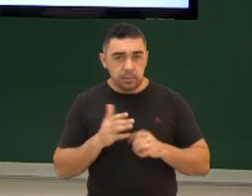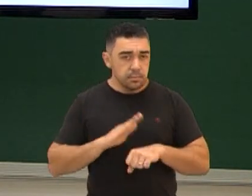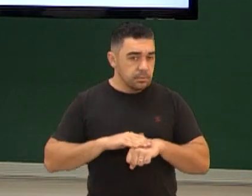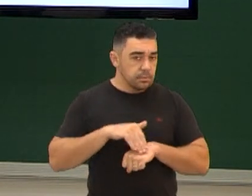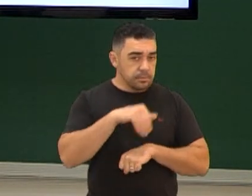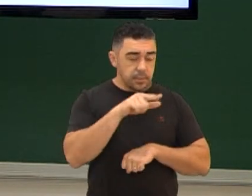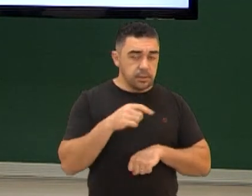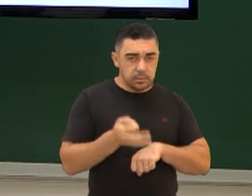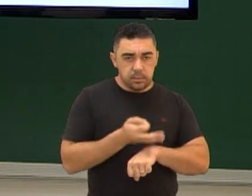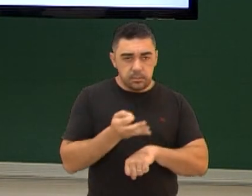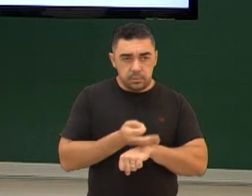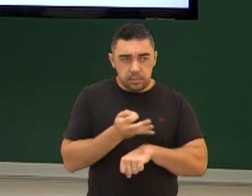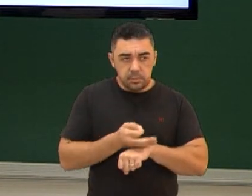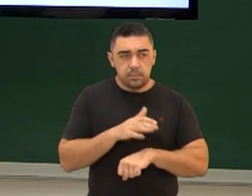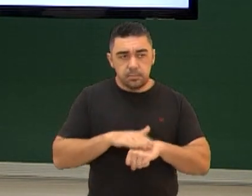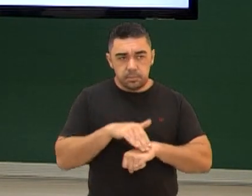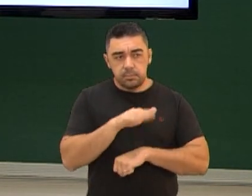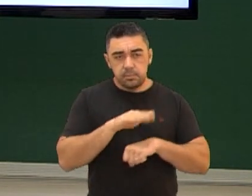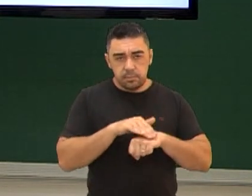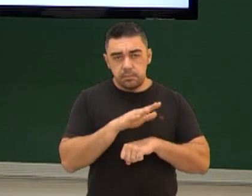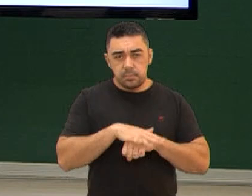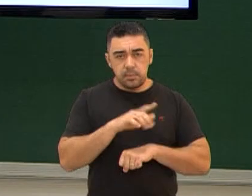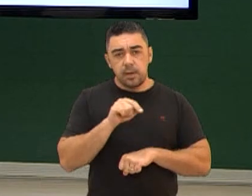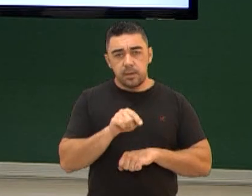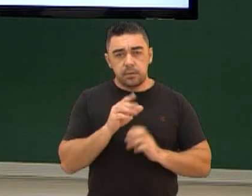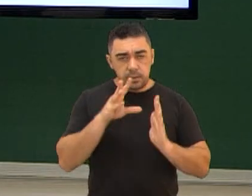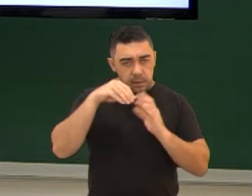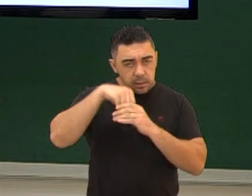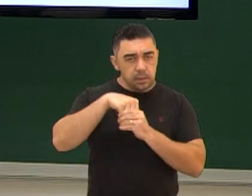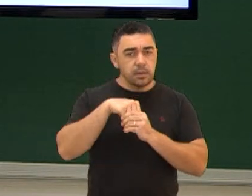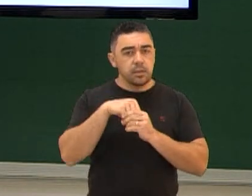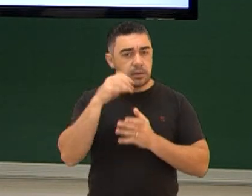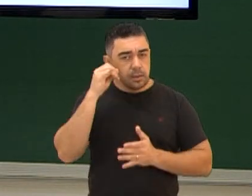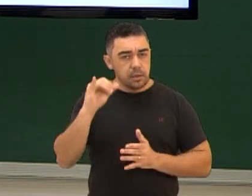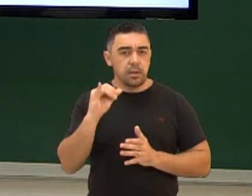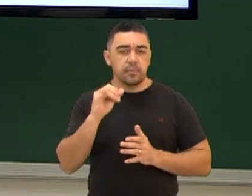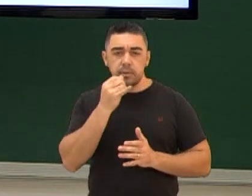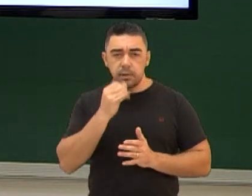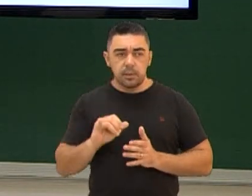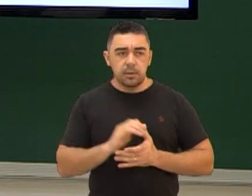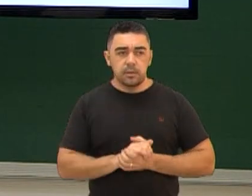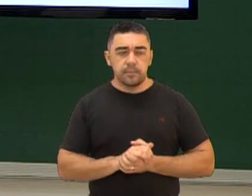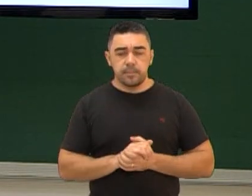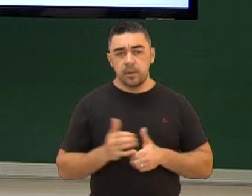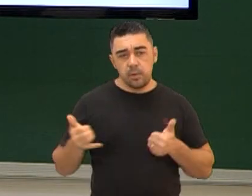mais capacitância, mais elementos isolantes você vai colocar aqui dentro. Tá? Por